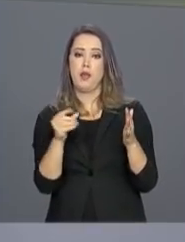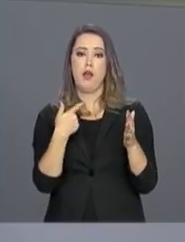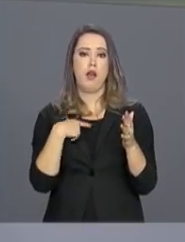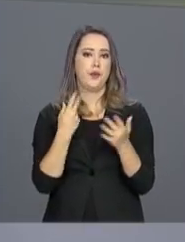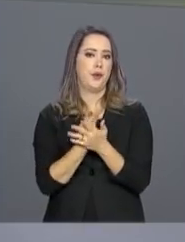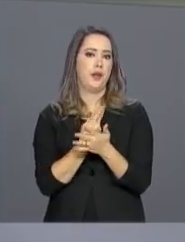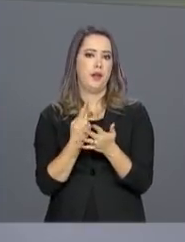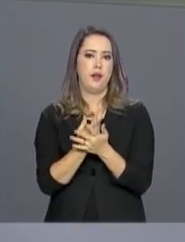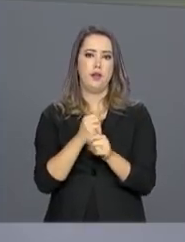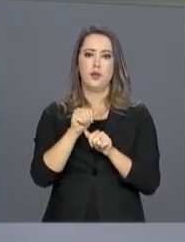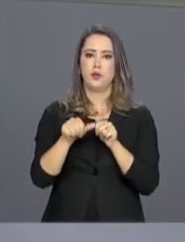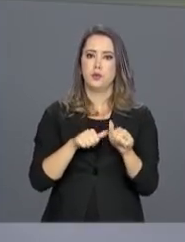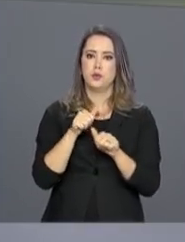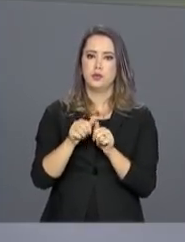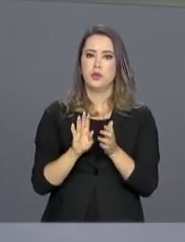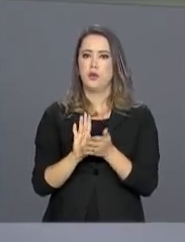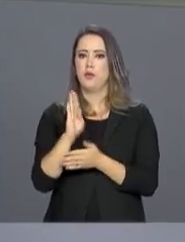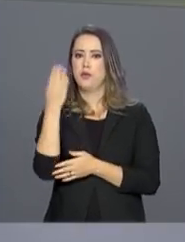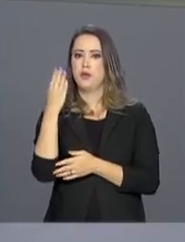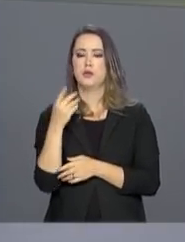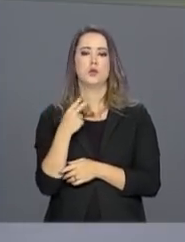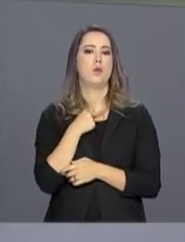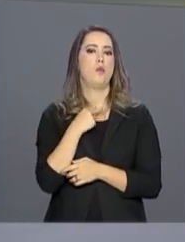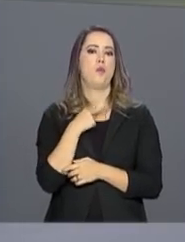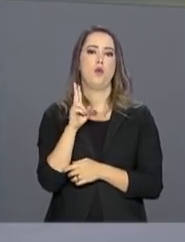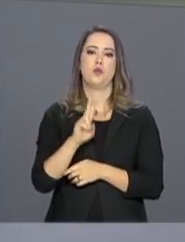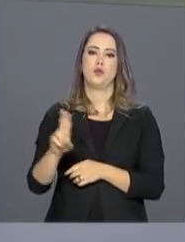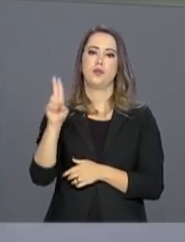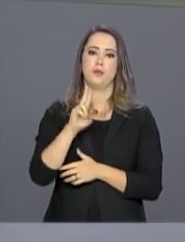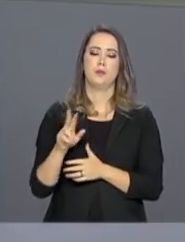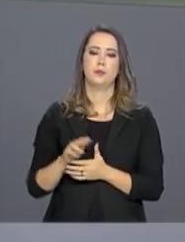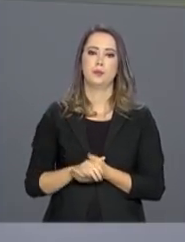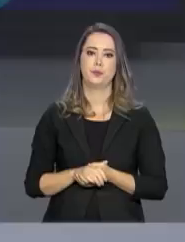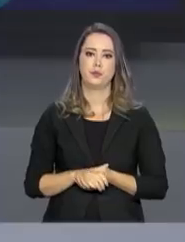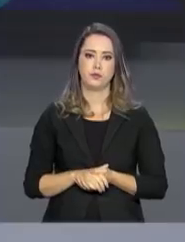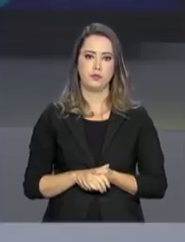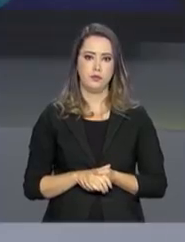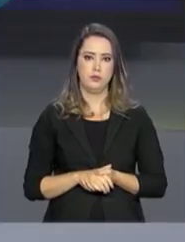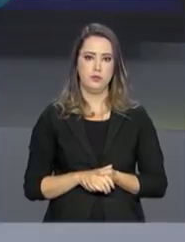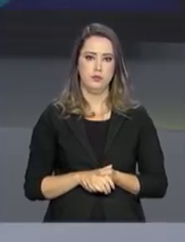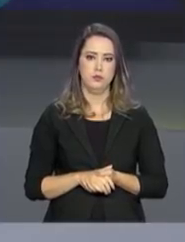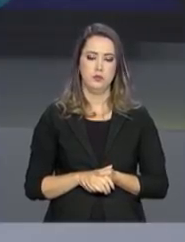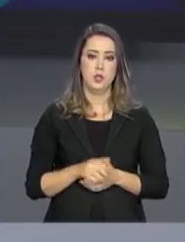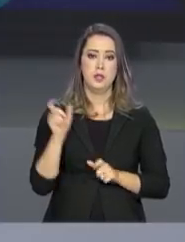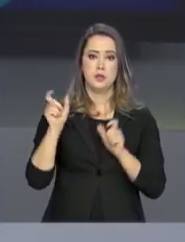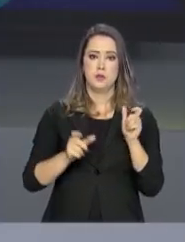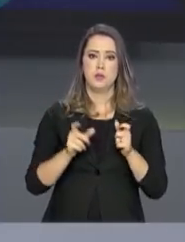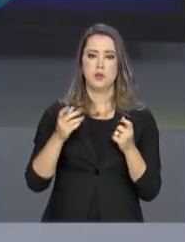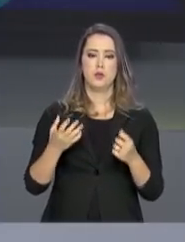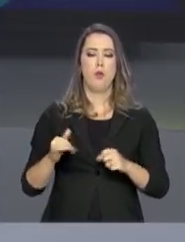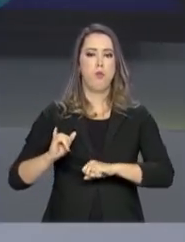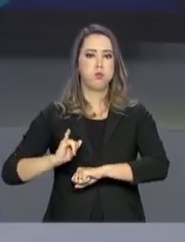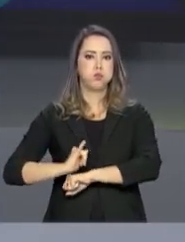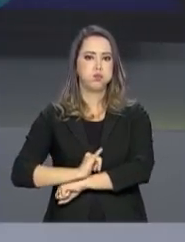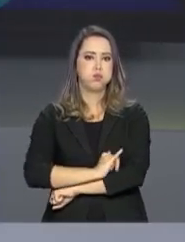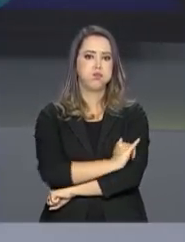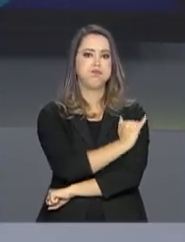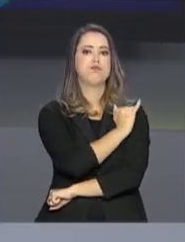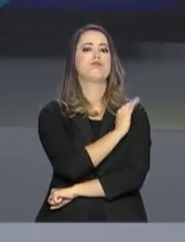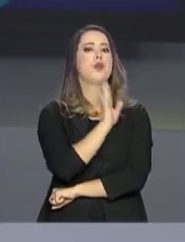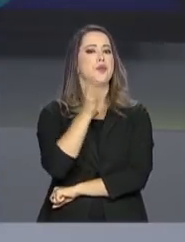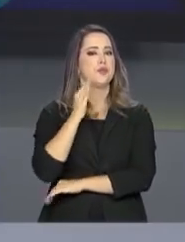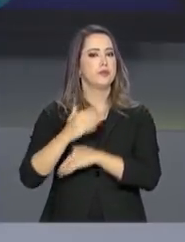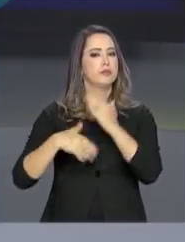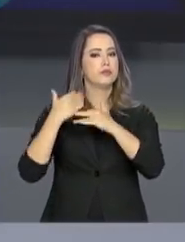que tenham passado por alguma fraude ficam impossibilitados de operar o número de indivíduos com a obesidade tem aumentado no brasil